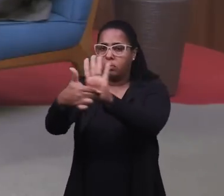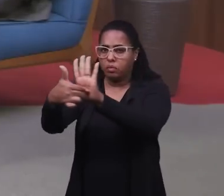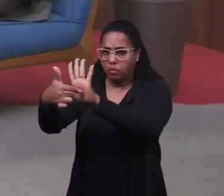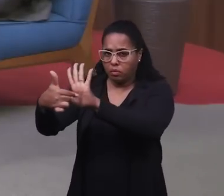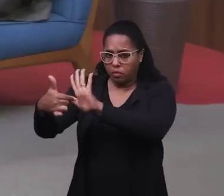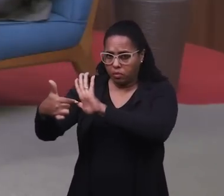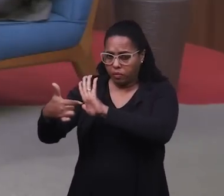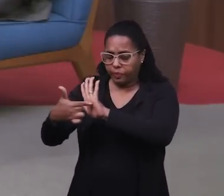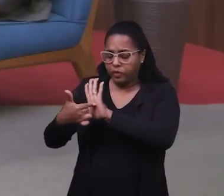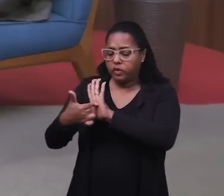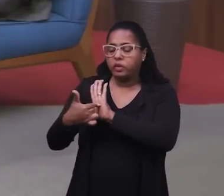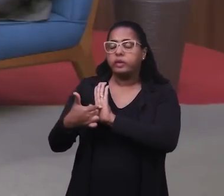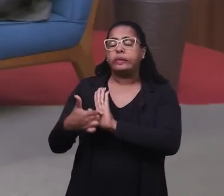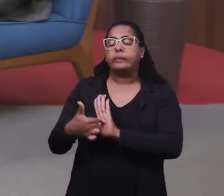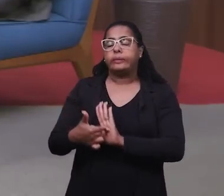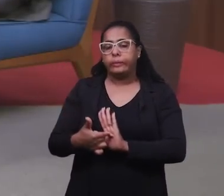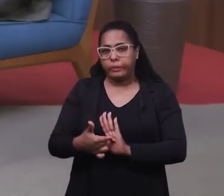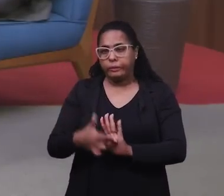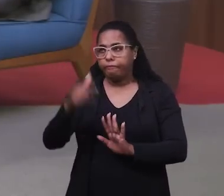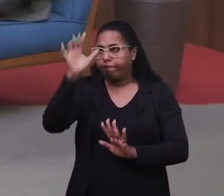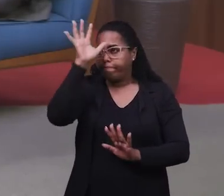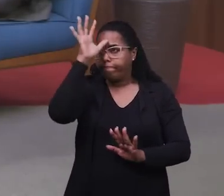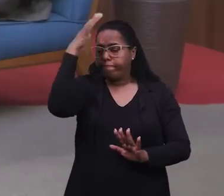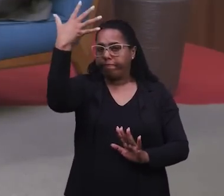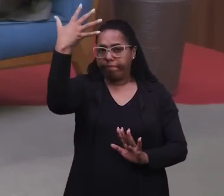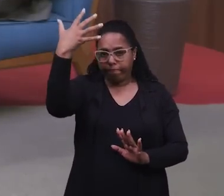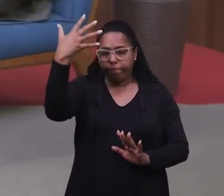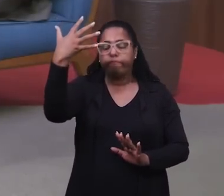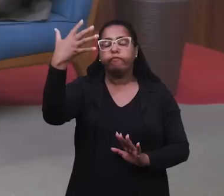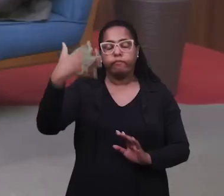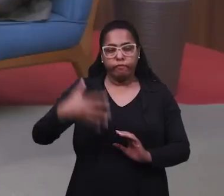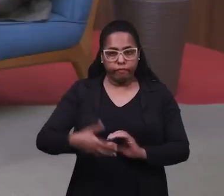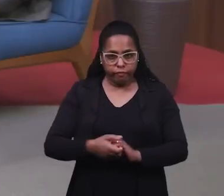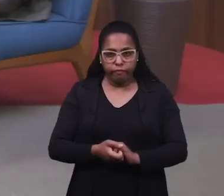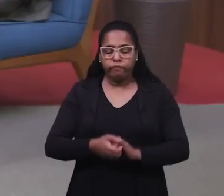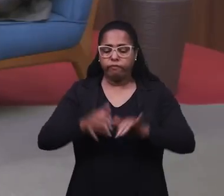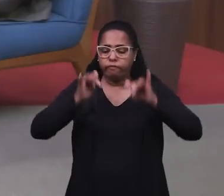trazidas como sinais,